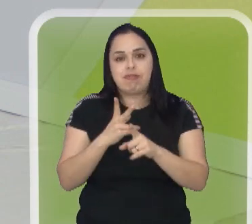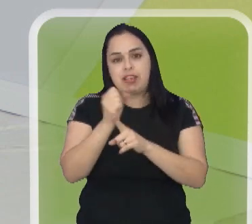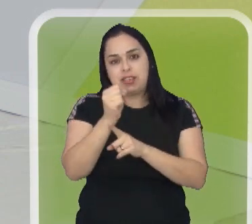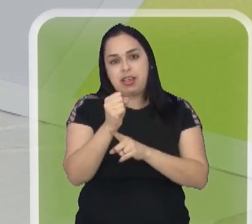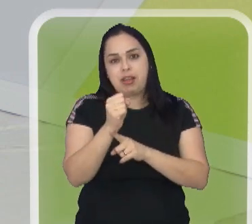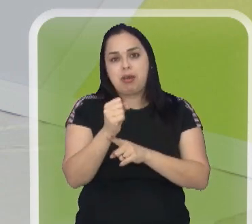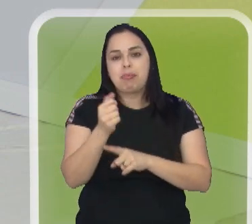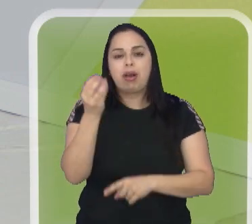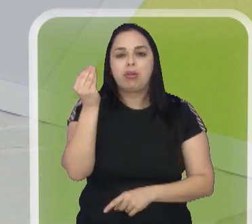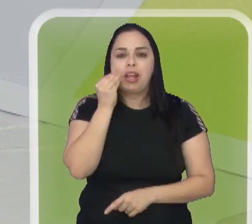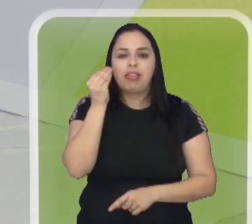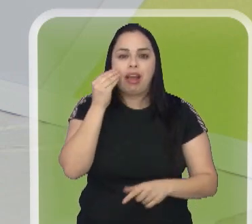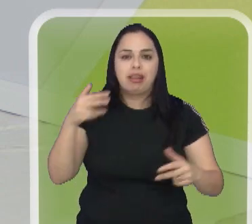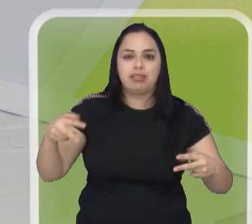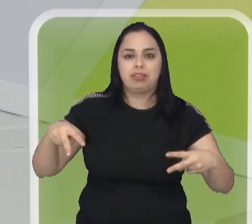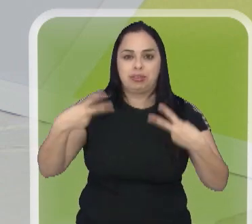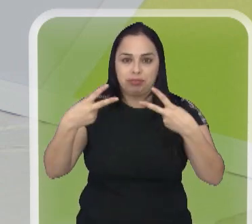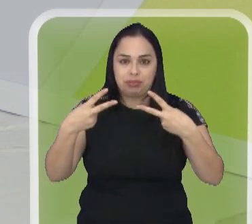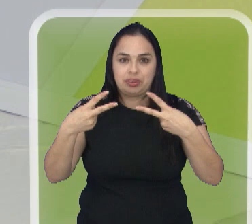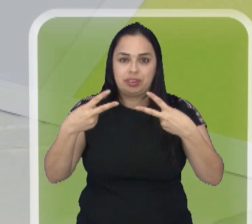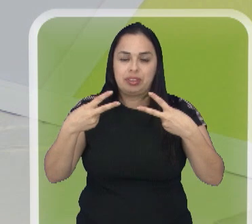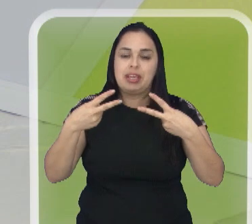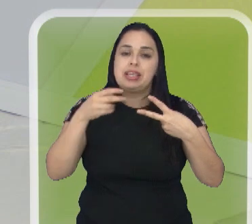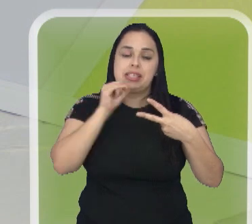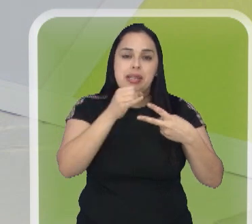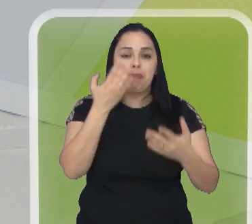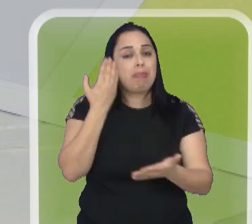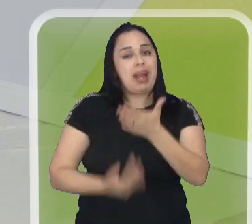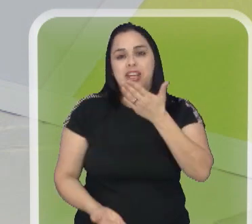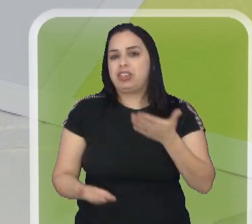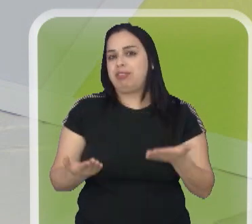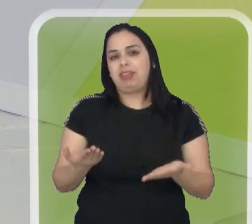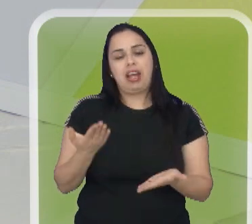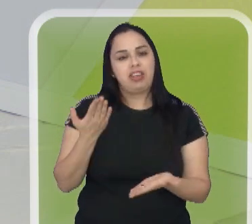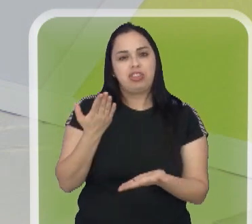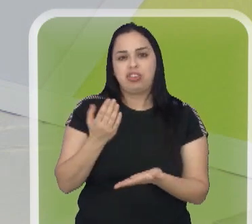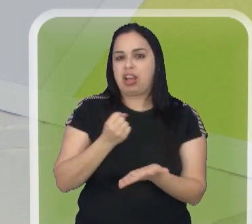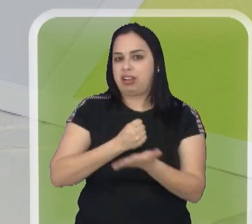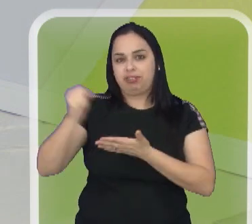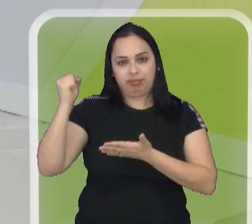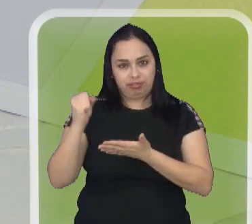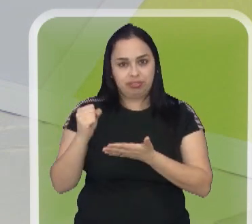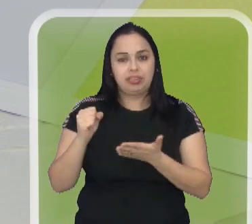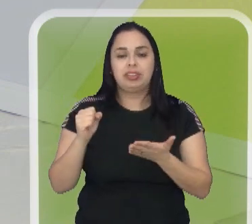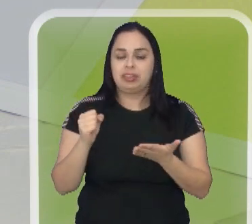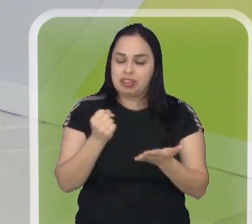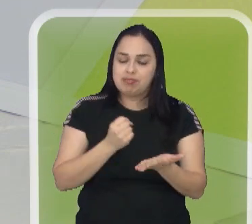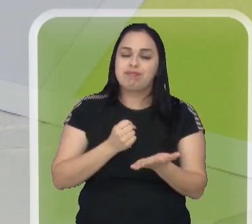disputar o acesso, senão acabou o campeonato, acabou a temporada não, porque o São José vai jogar a Copa Paulista,